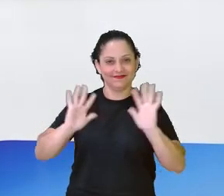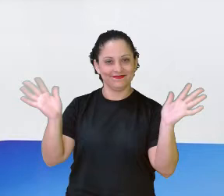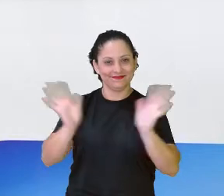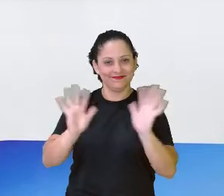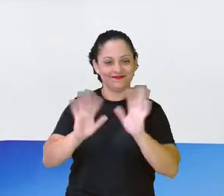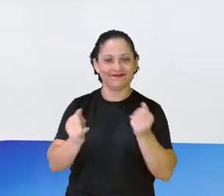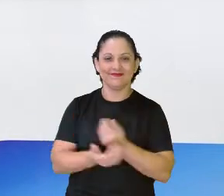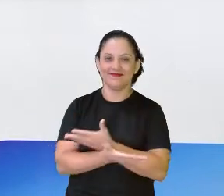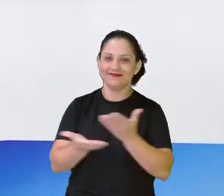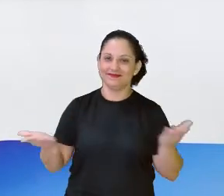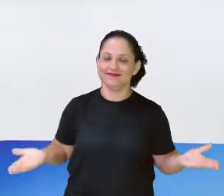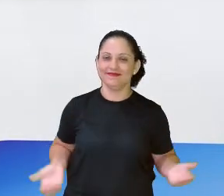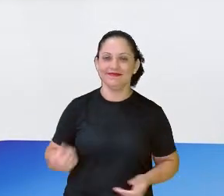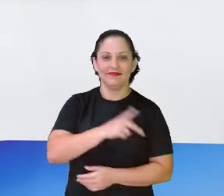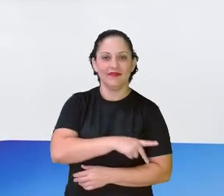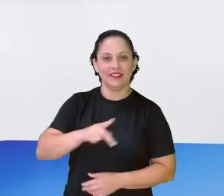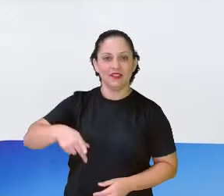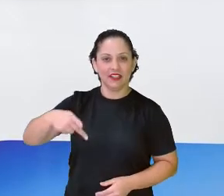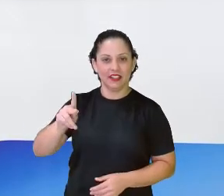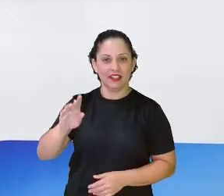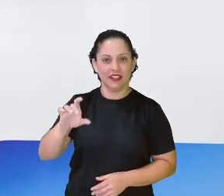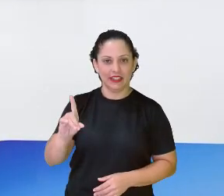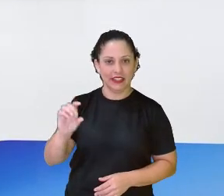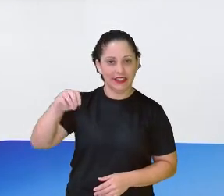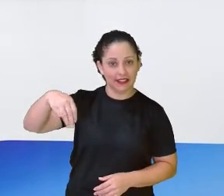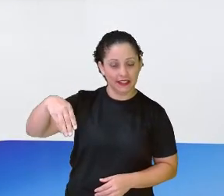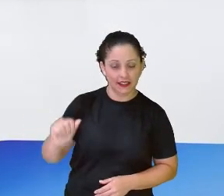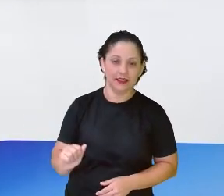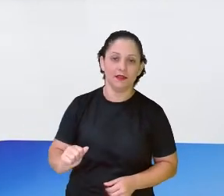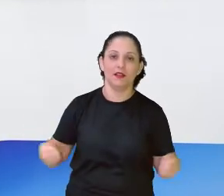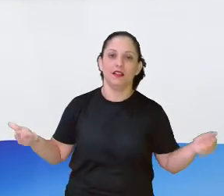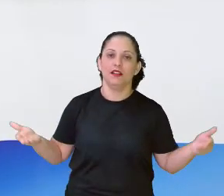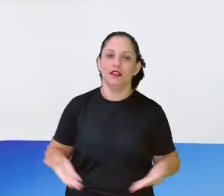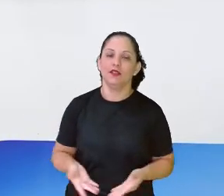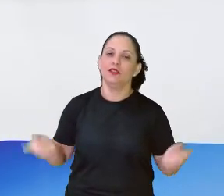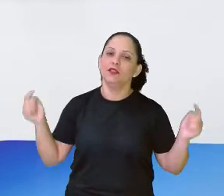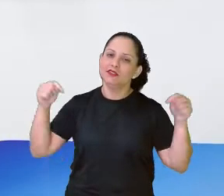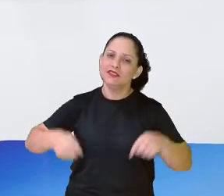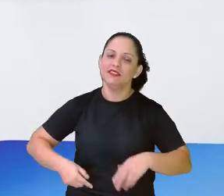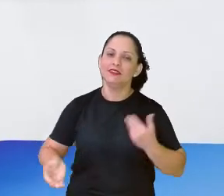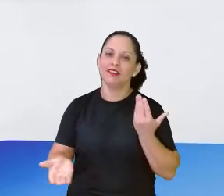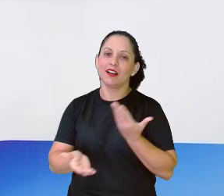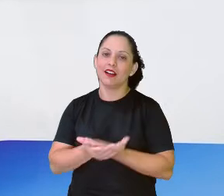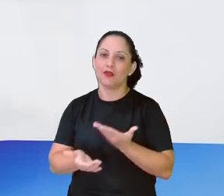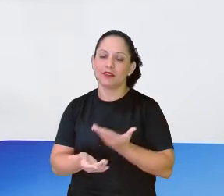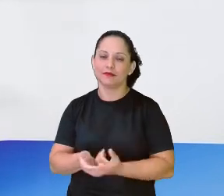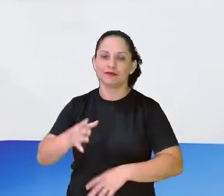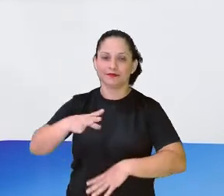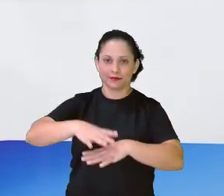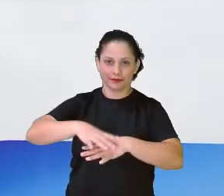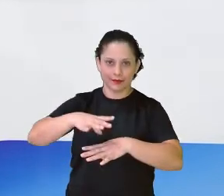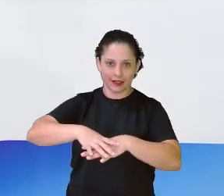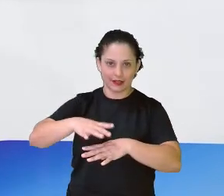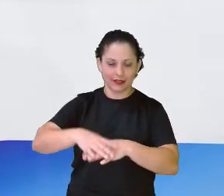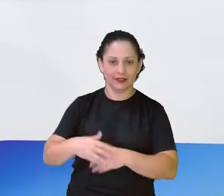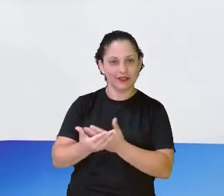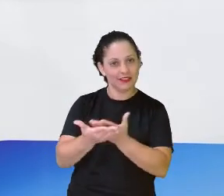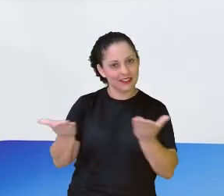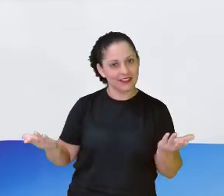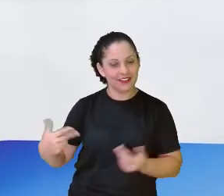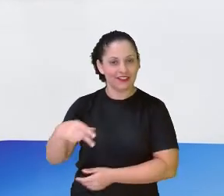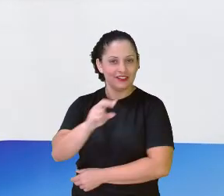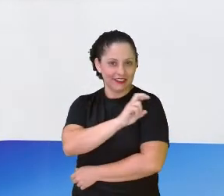Olá, pessoal! Eu sou a professora Kedma Santos e estou aqui para mais uma aula de matemática para os quintos